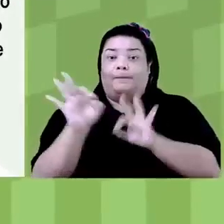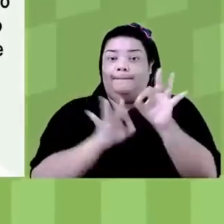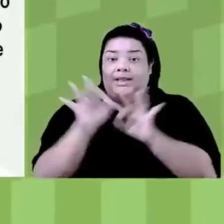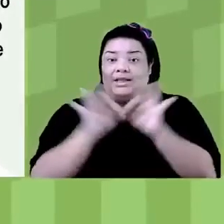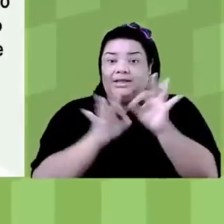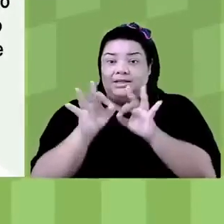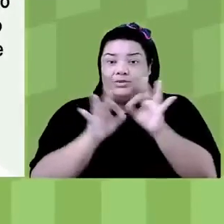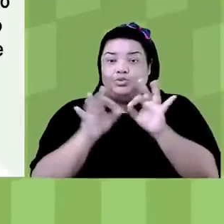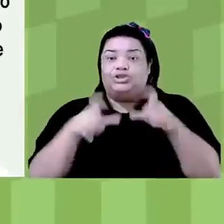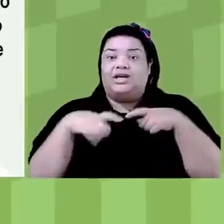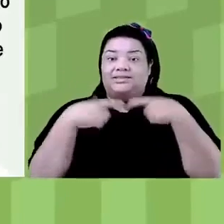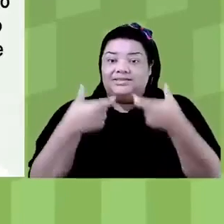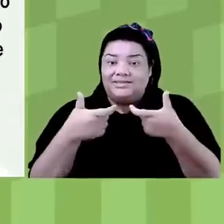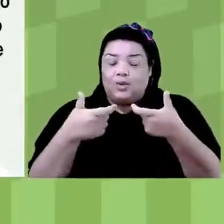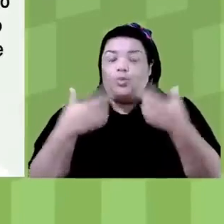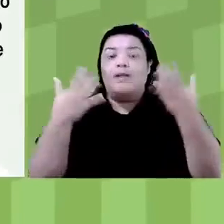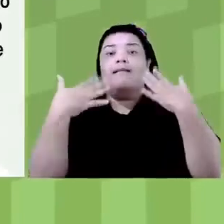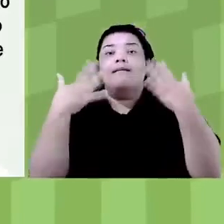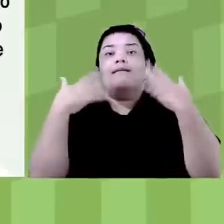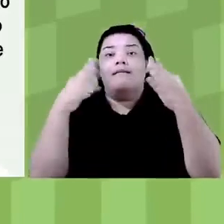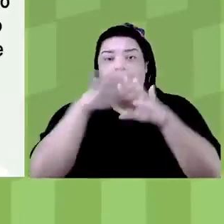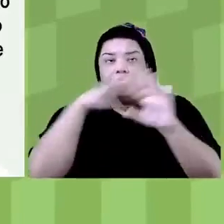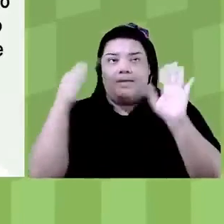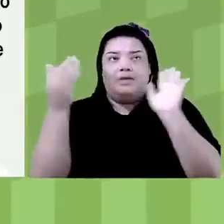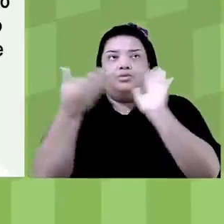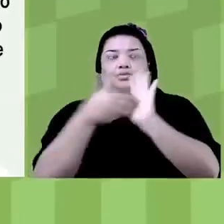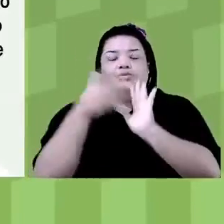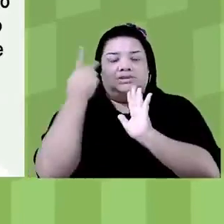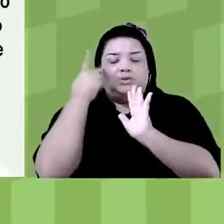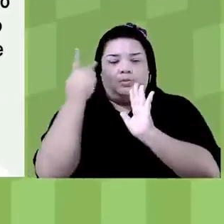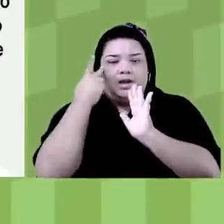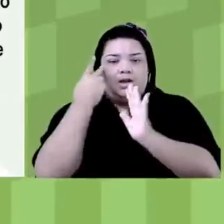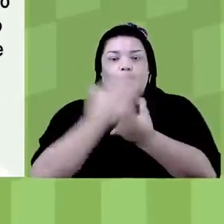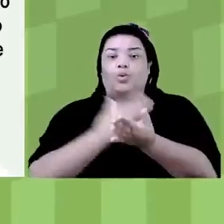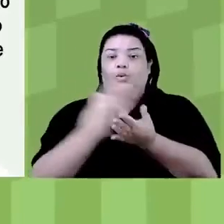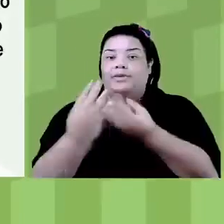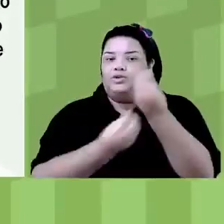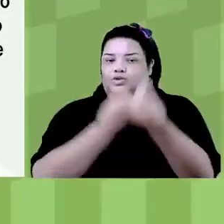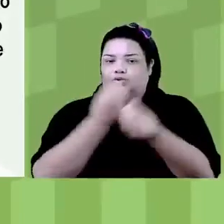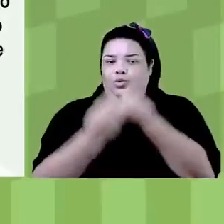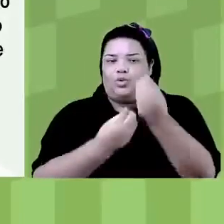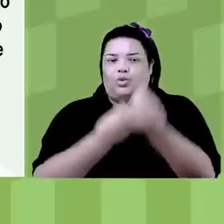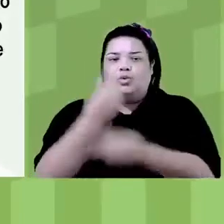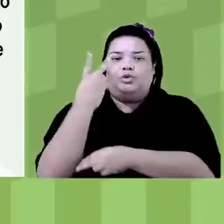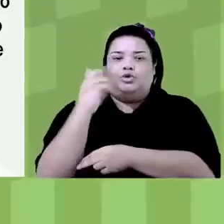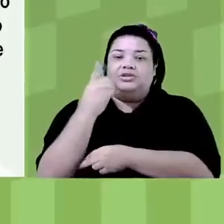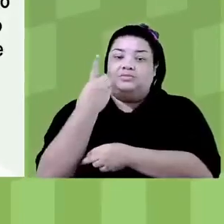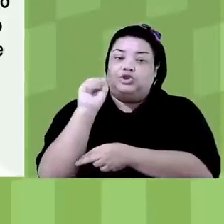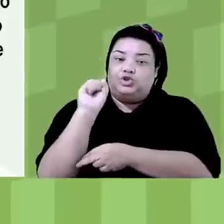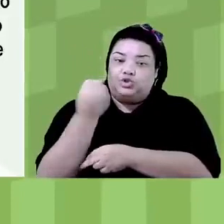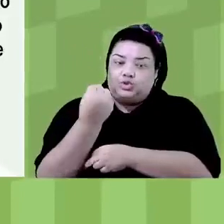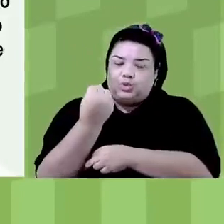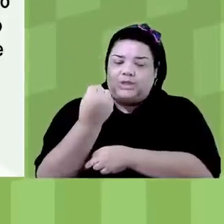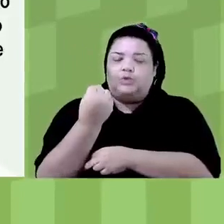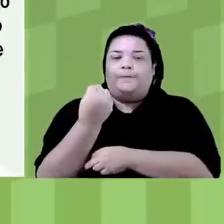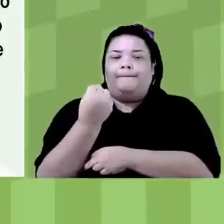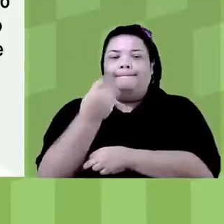assim. Só em 2018, os prefeitos das 20 maiores cidades do